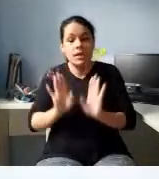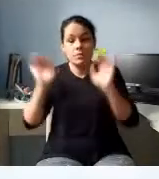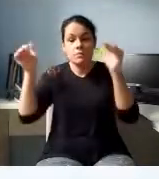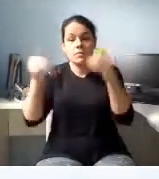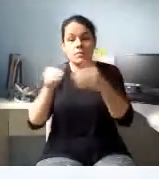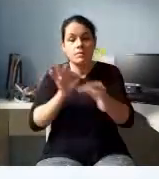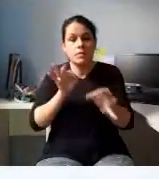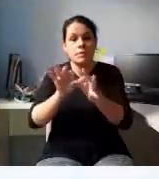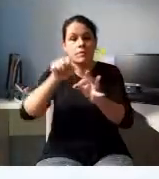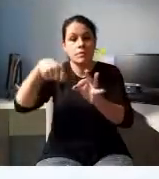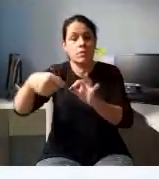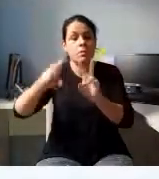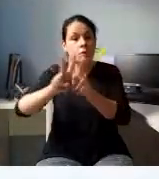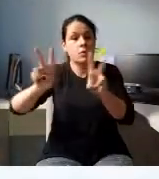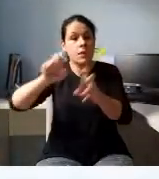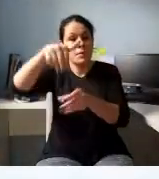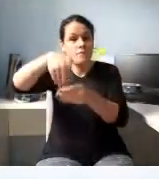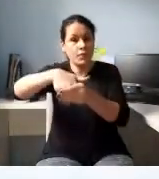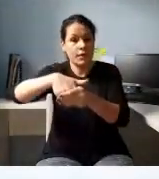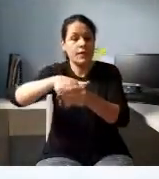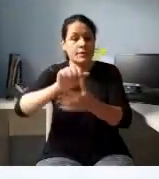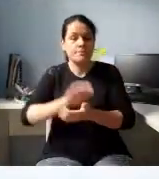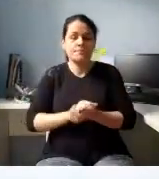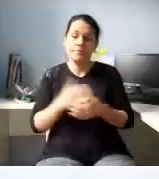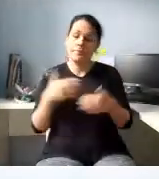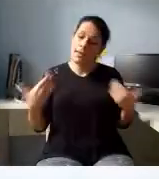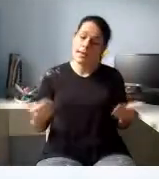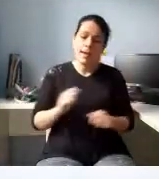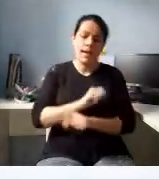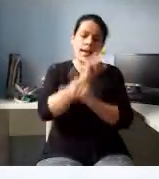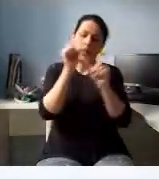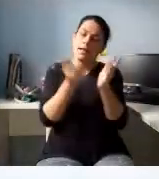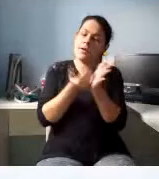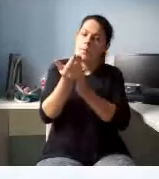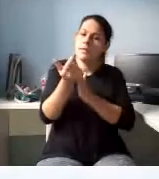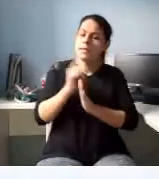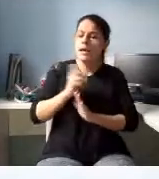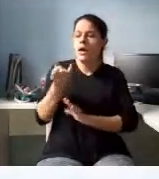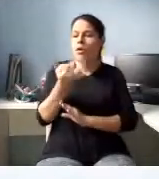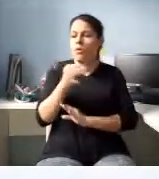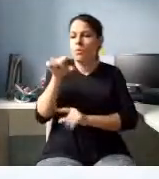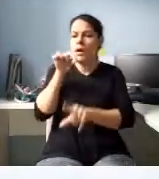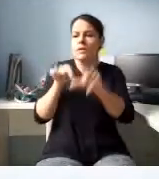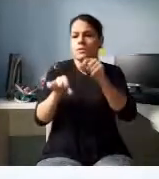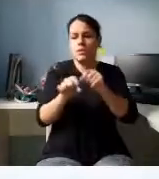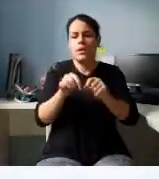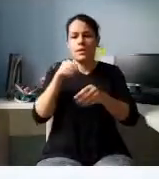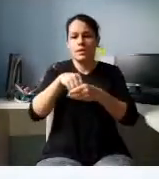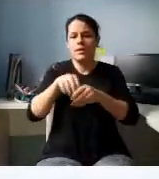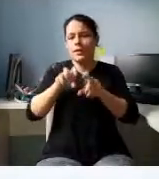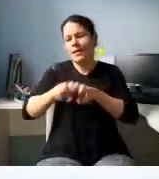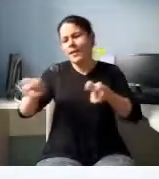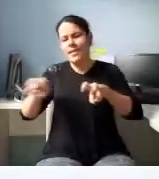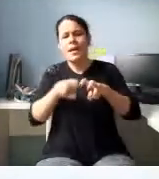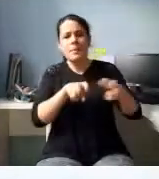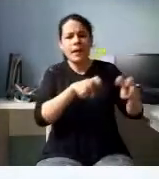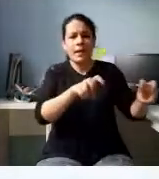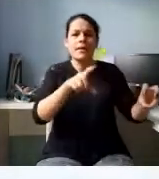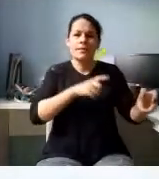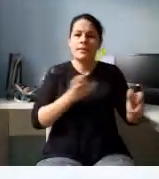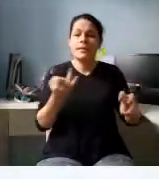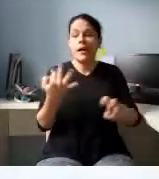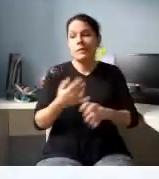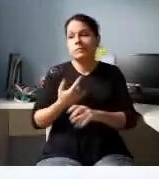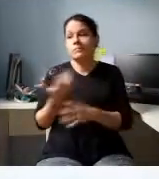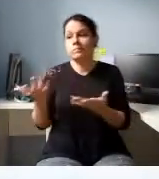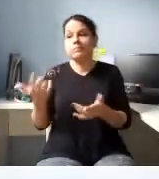da eleição. E aí começam a surgir, obviamente, as suas preferências. Dentro de cada bancada existem traições. Se a gente